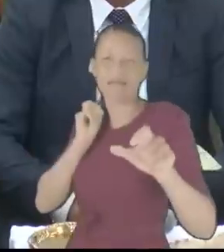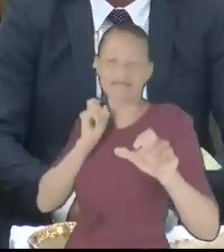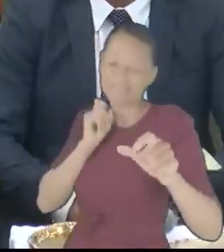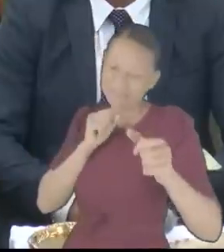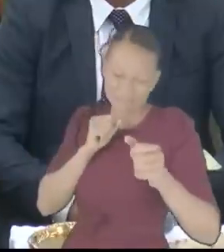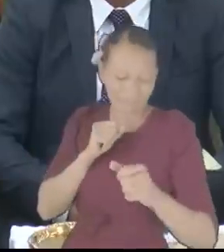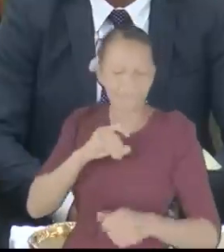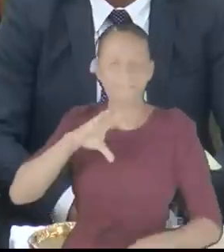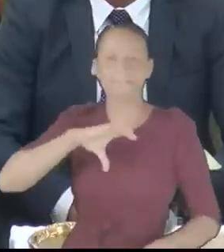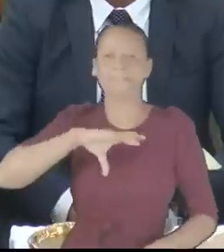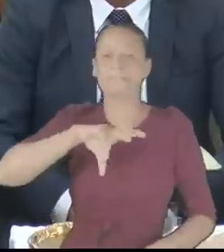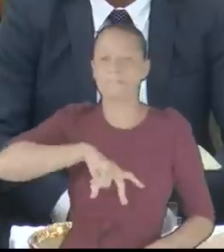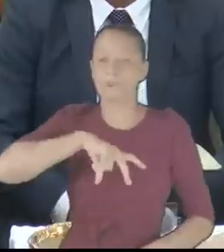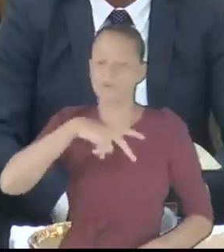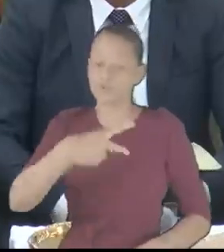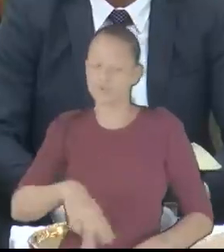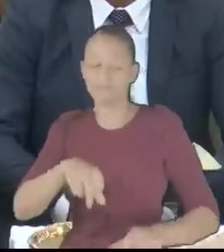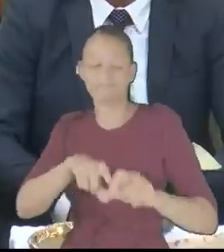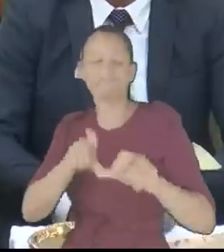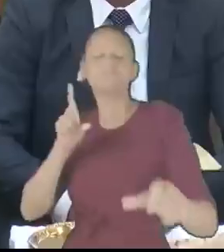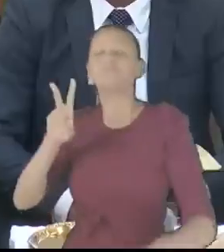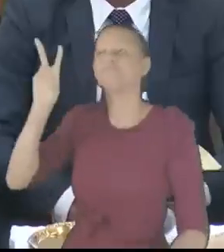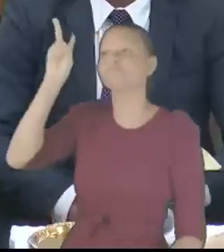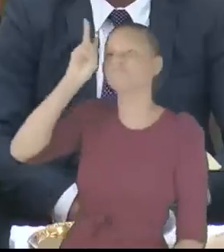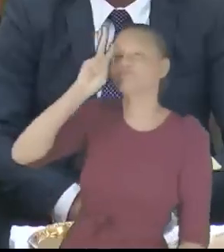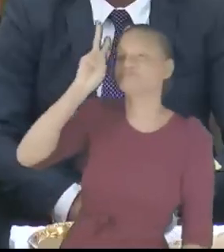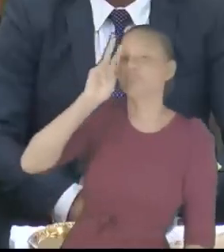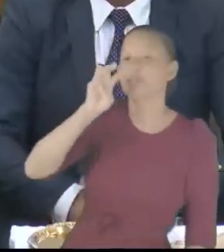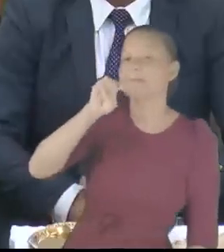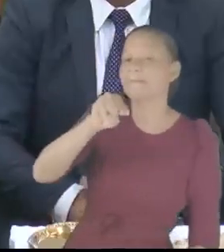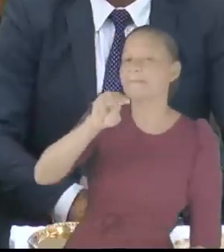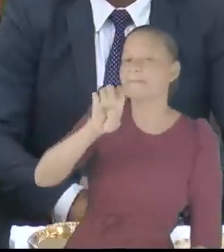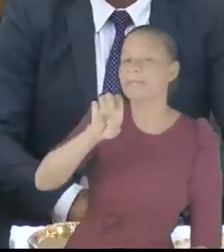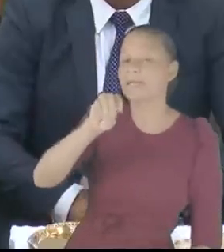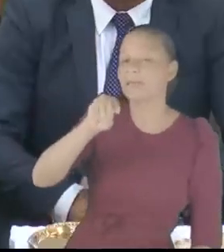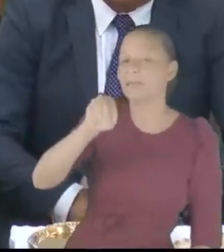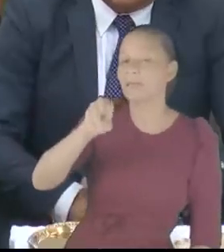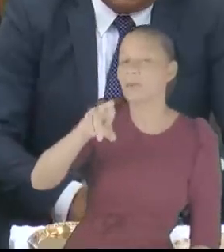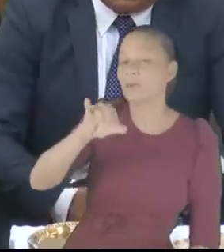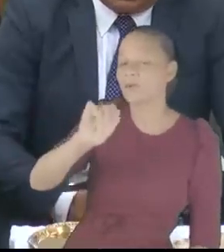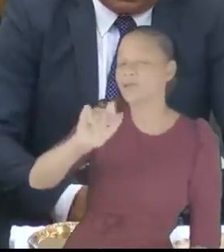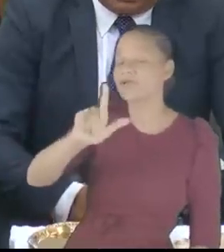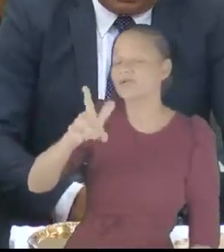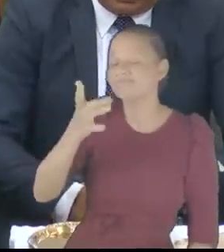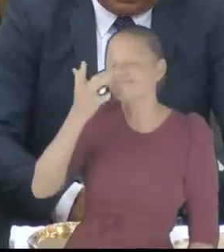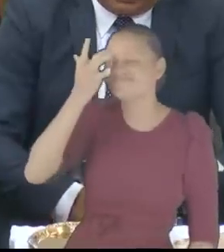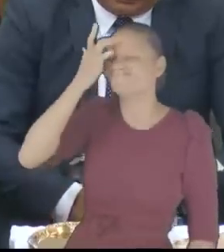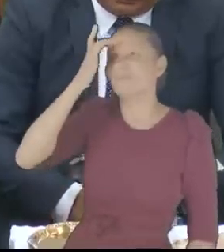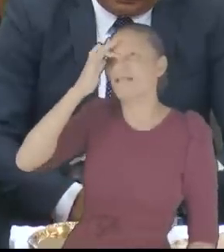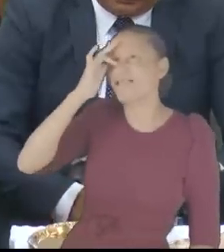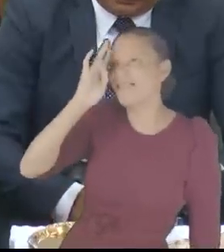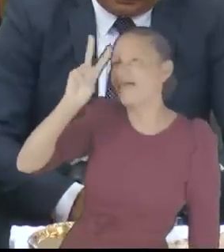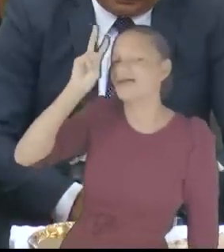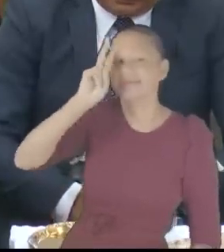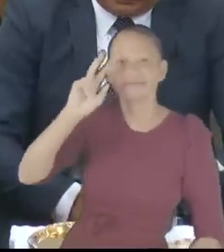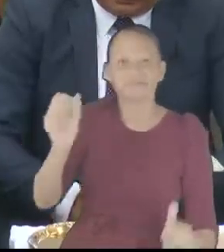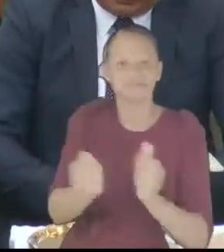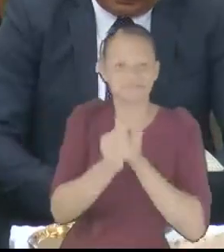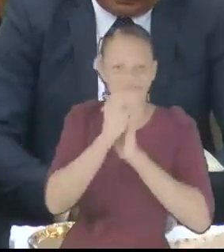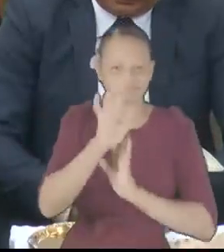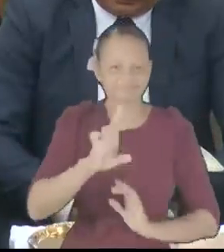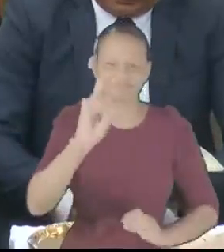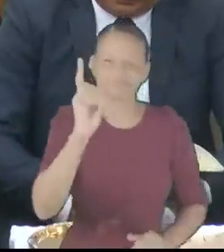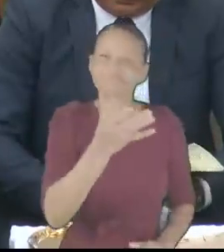ali é aquele memorial. O memorial é uma coisa que traz a memória, a lembrança. Glória a